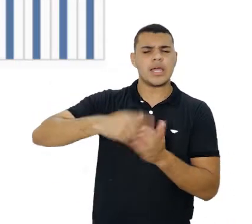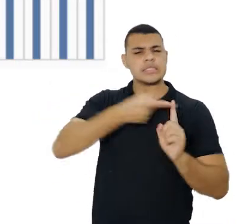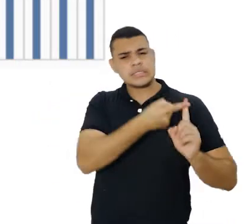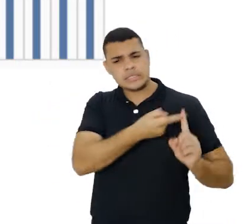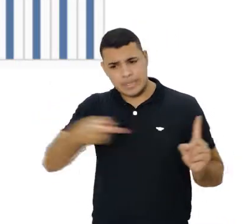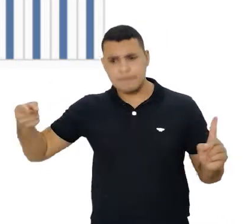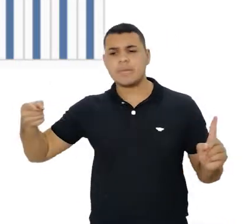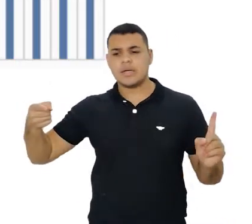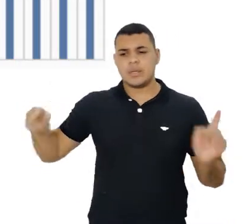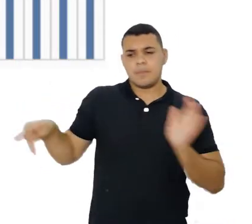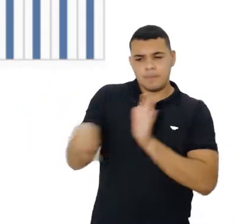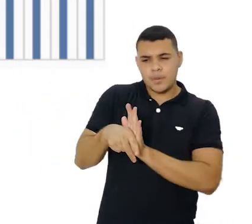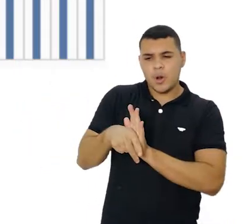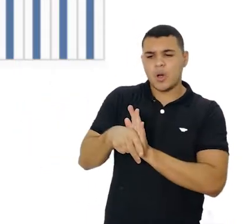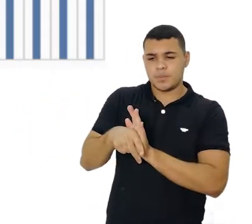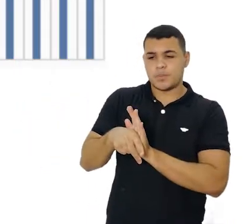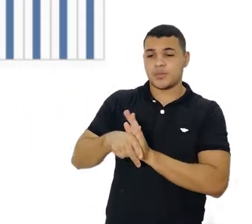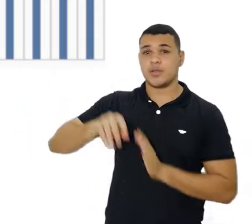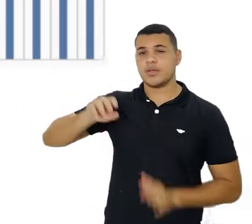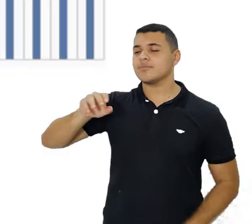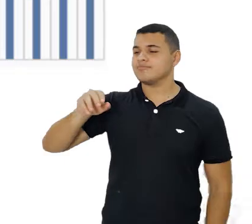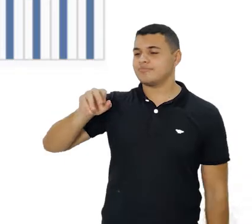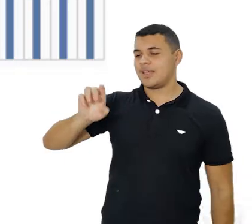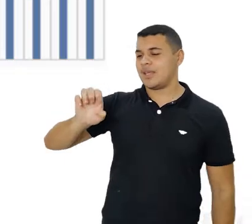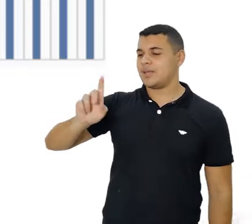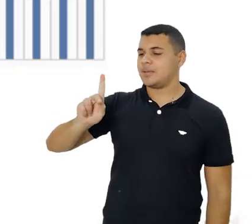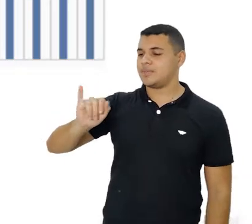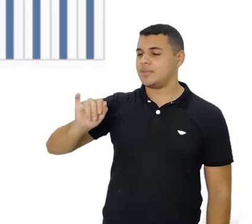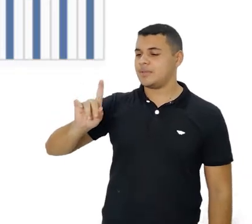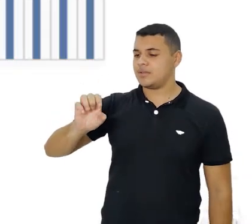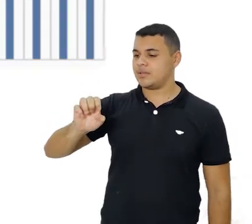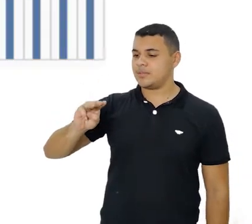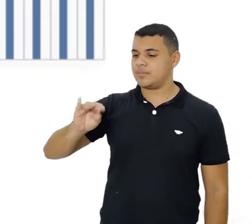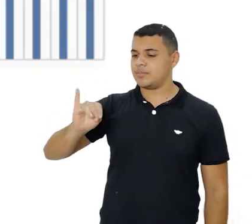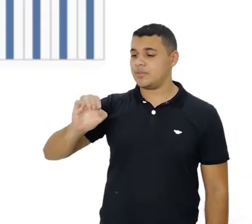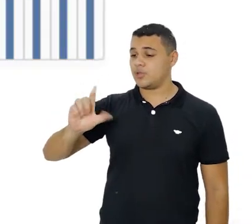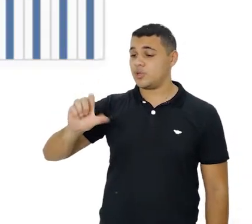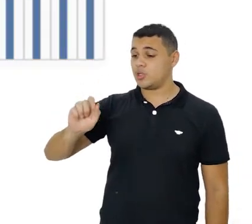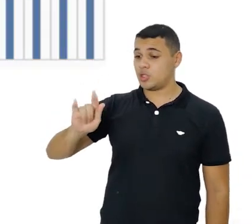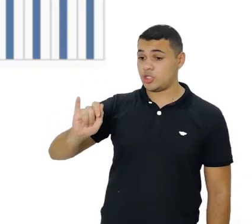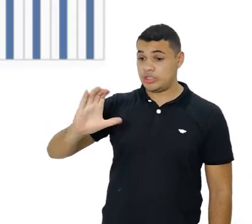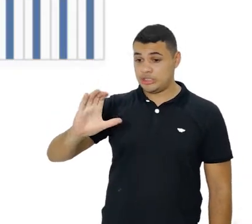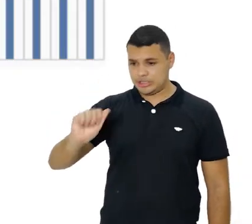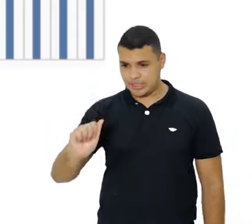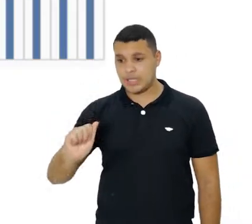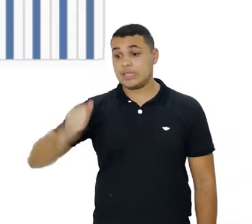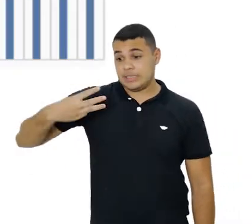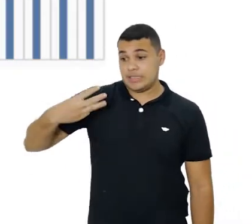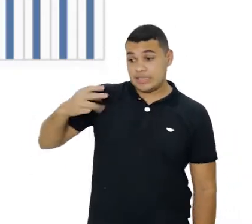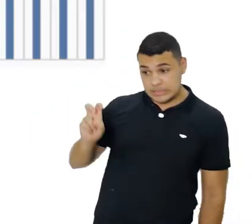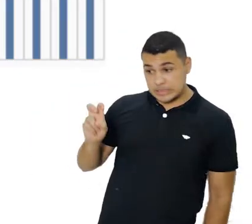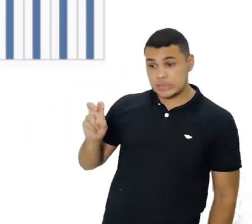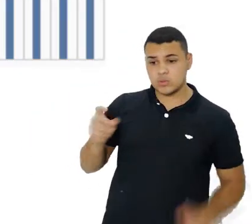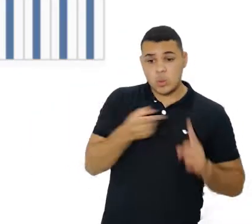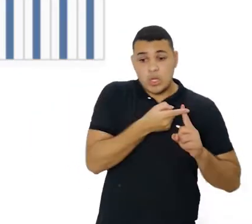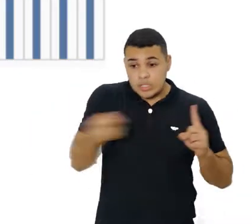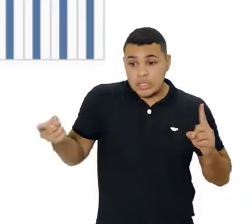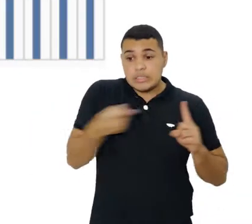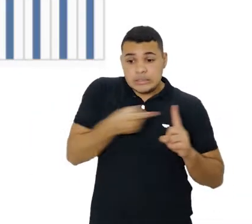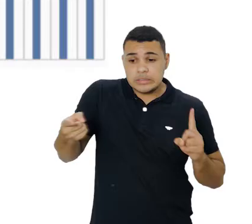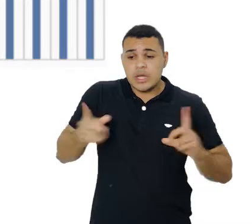até a semana epidemiológica número 35. Então, o número de casos notificados